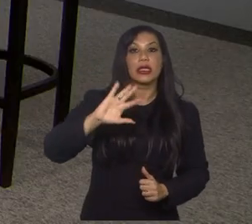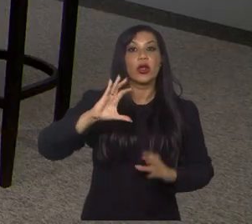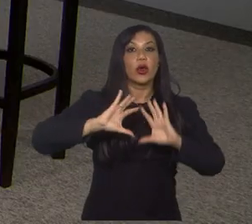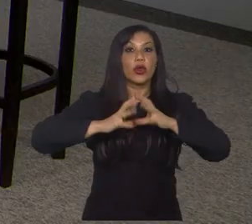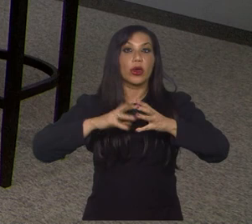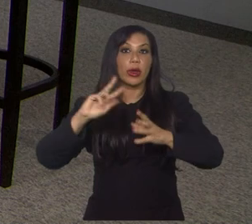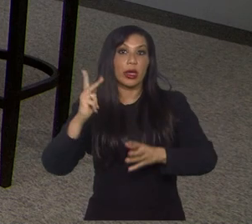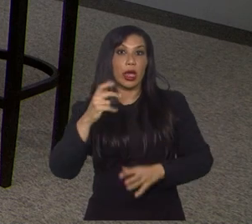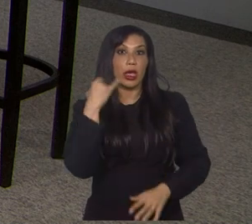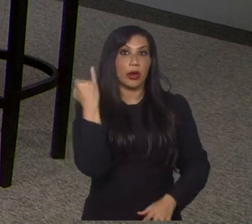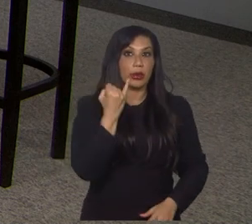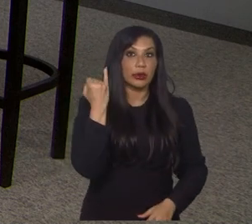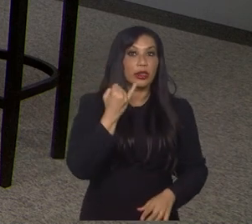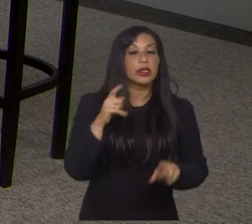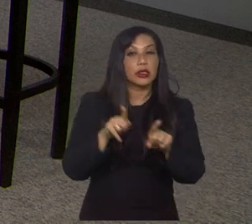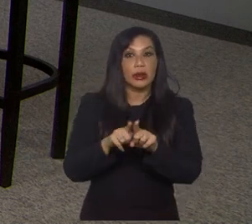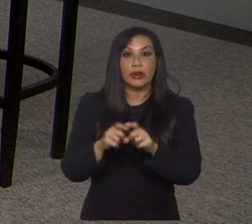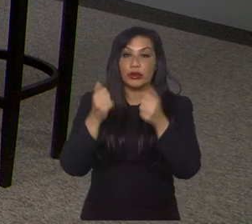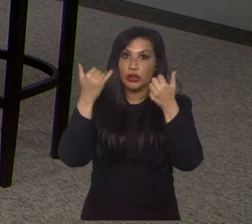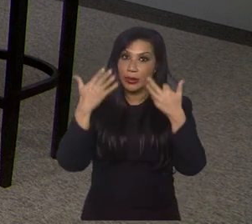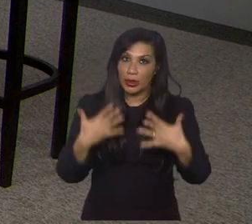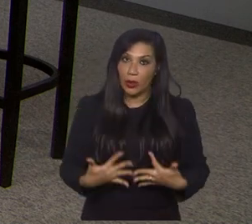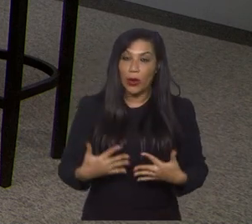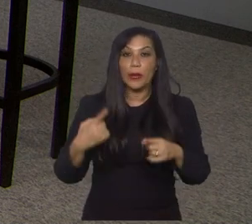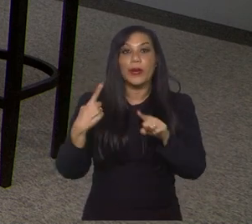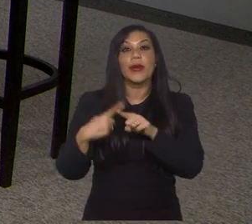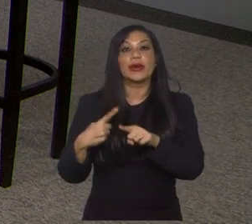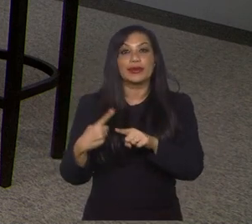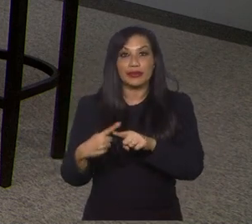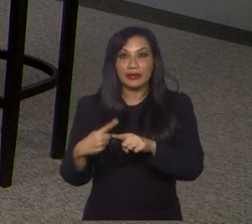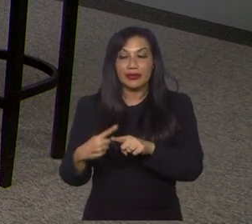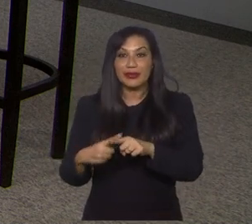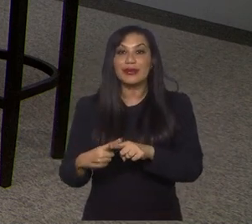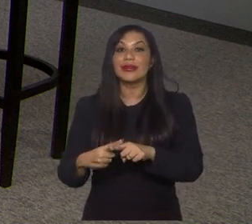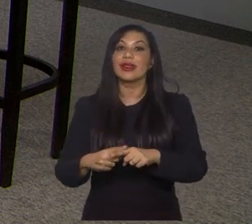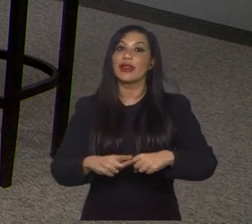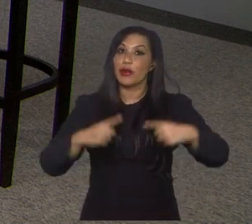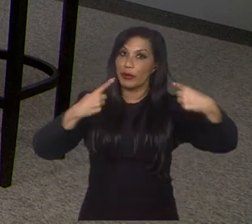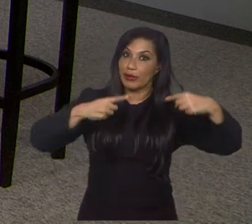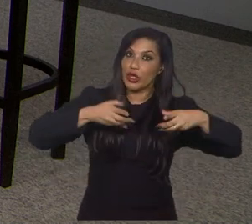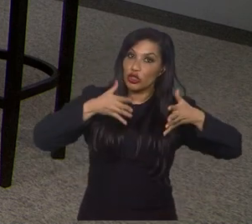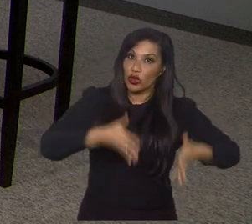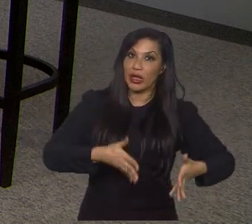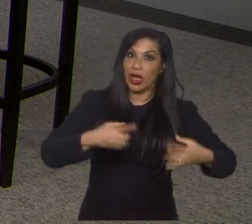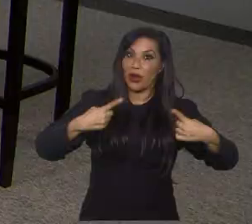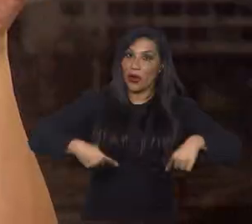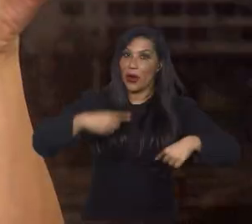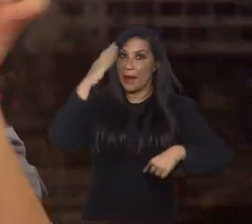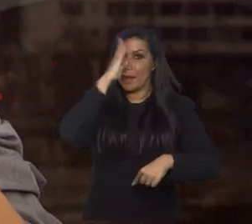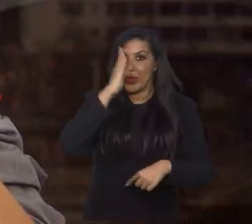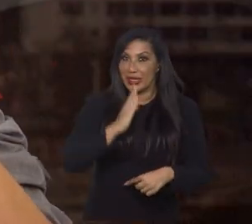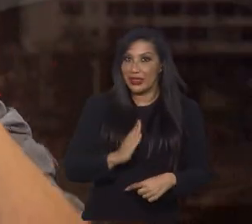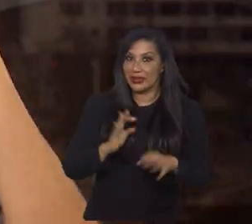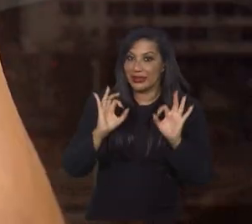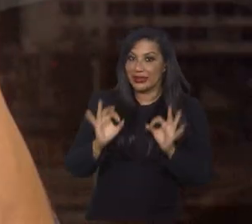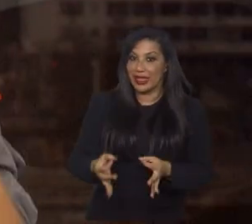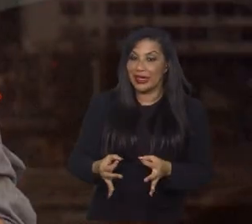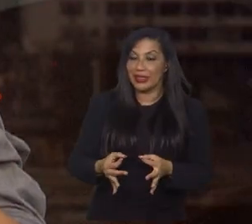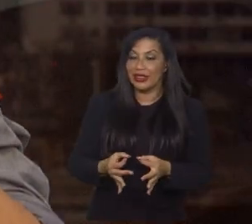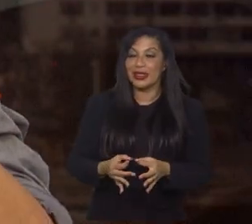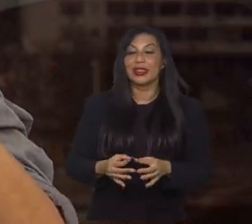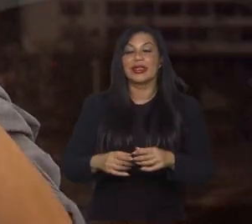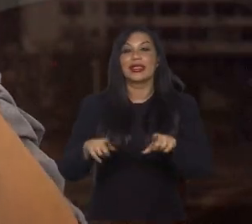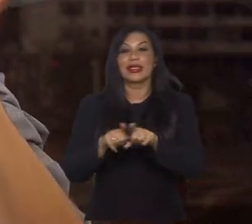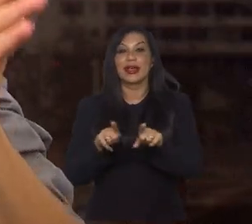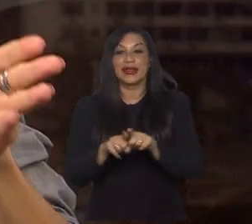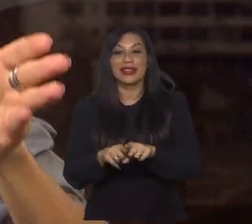muito importante, como vocês também comentaram, que vai cruzar com o Brasil. E já passando para o